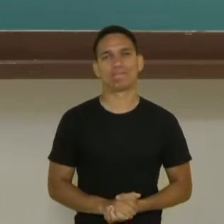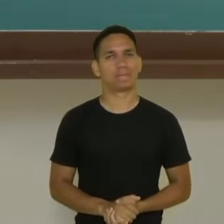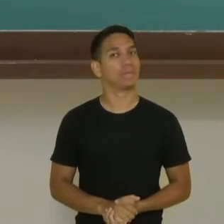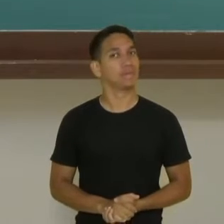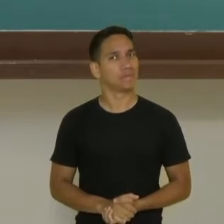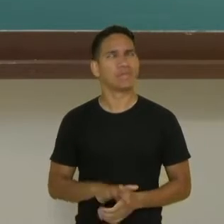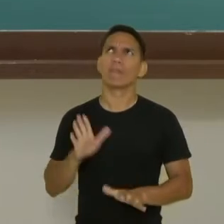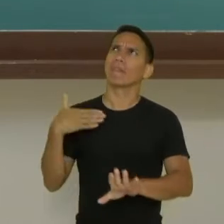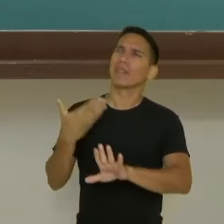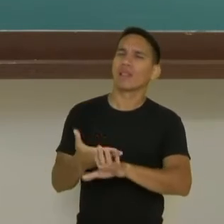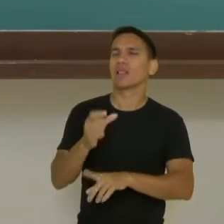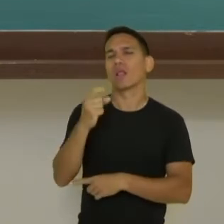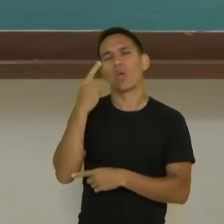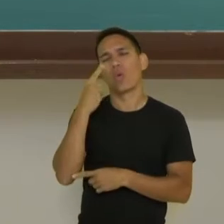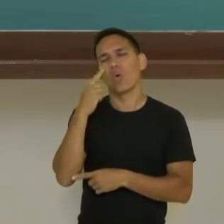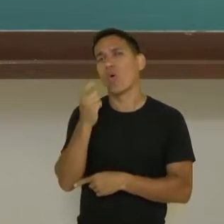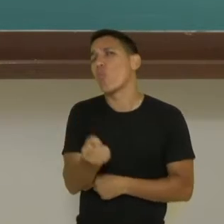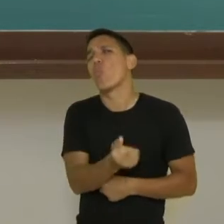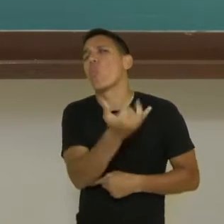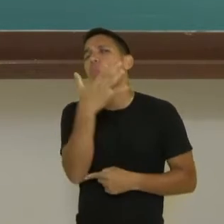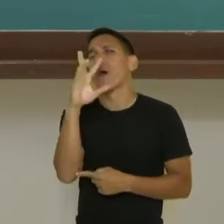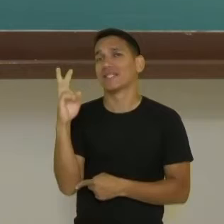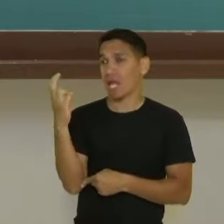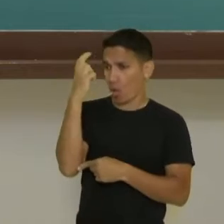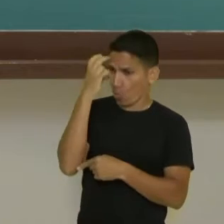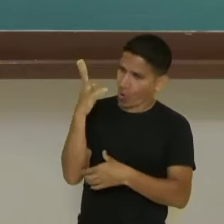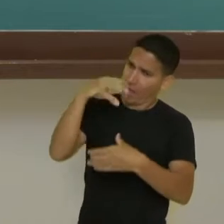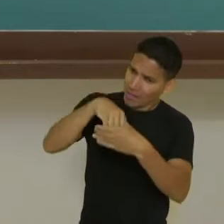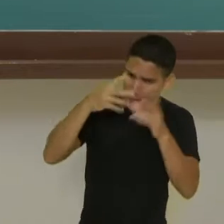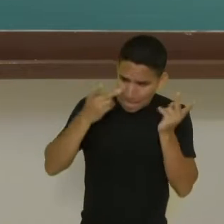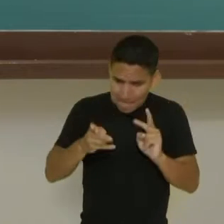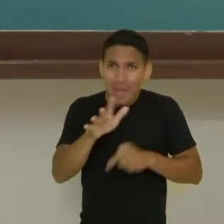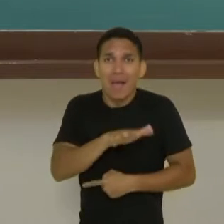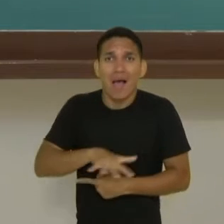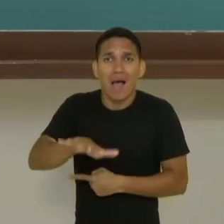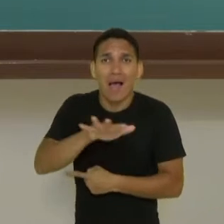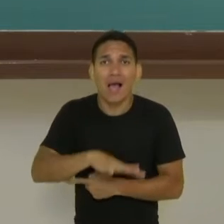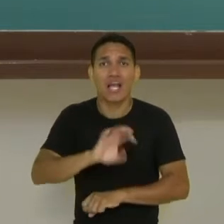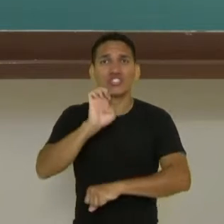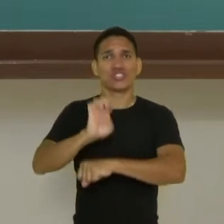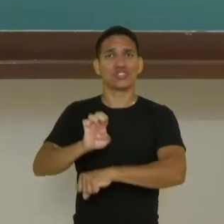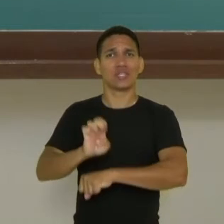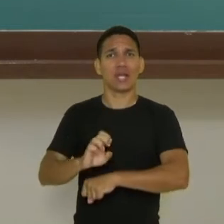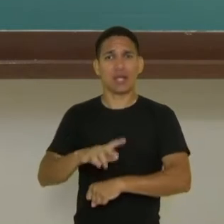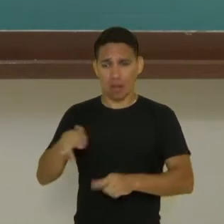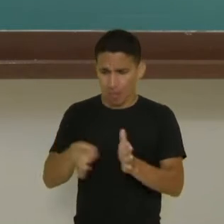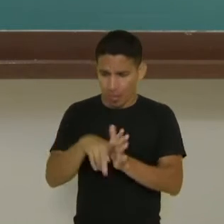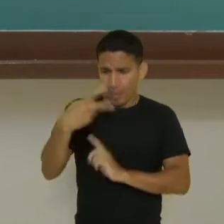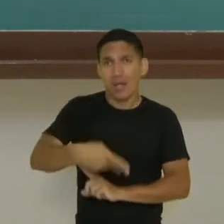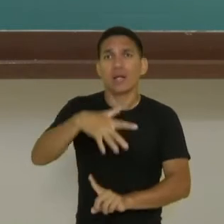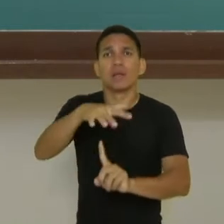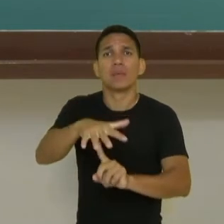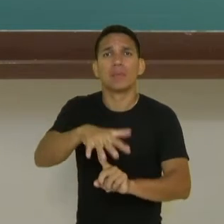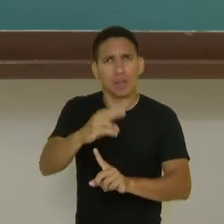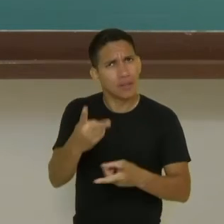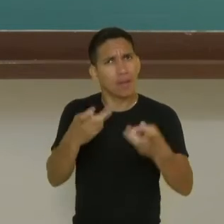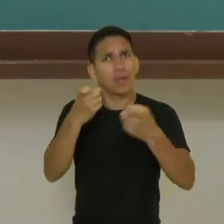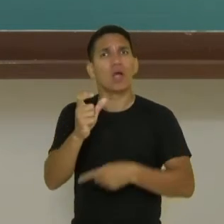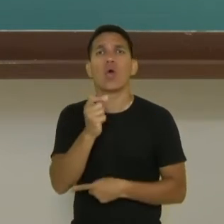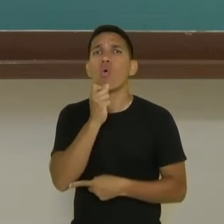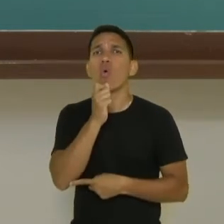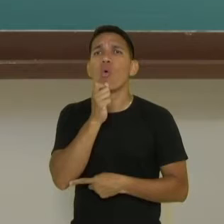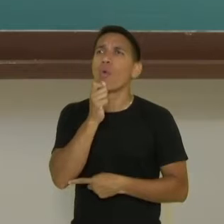Até mesmo quantas culturas se há dentro de um território, de um estado. Pega o nosso estado do Paraná, para você ver.